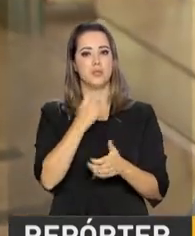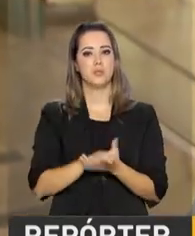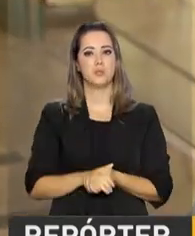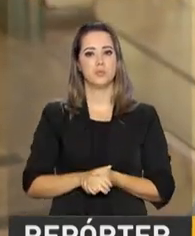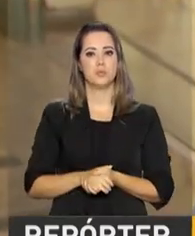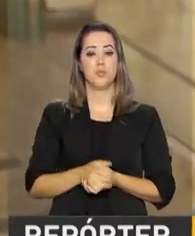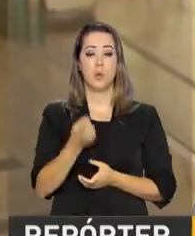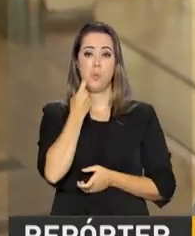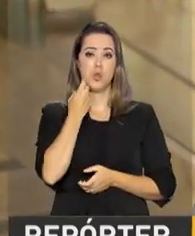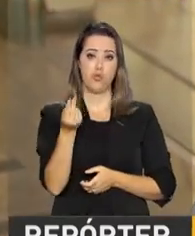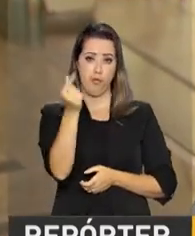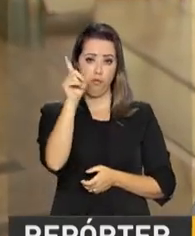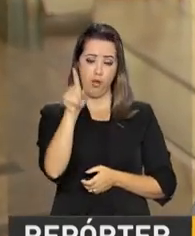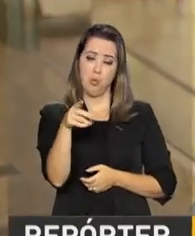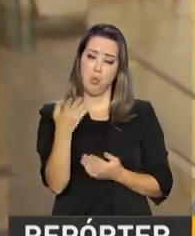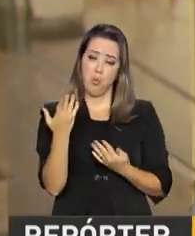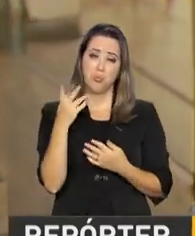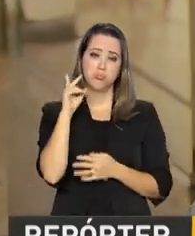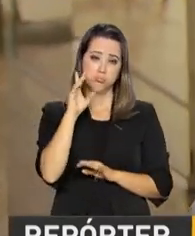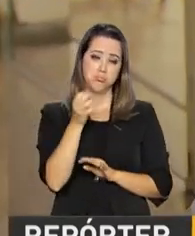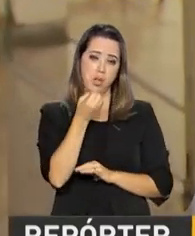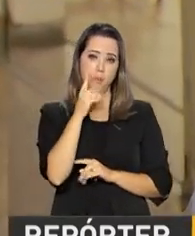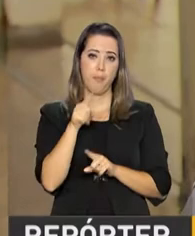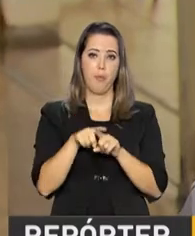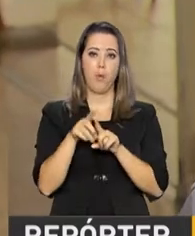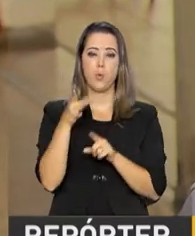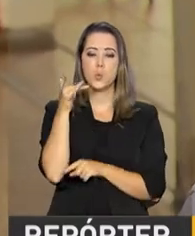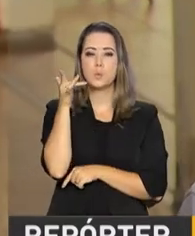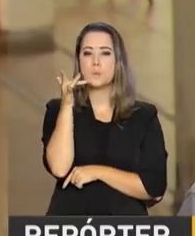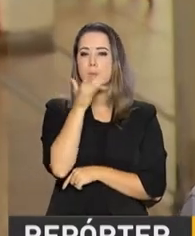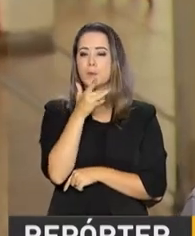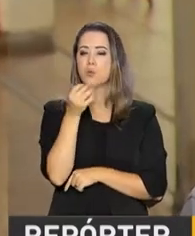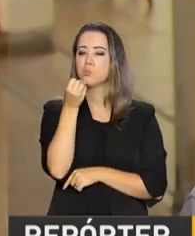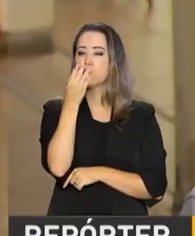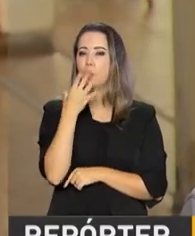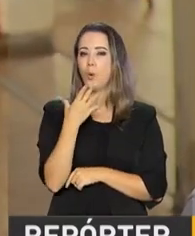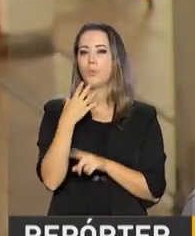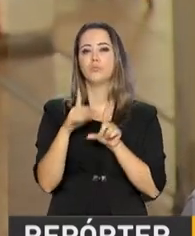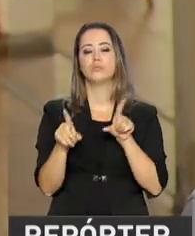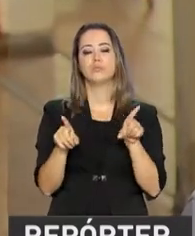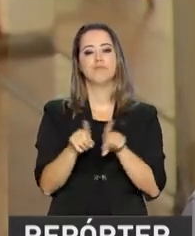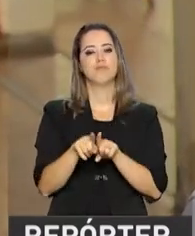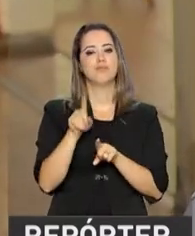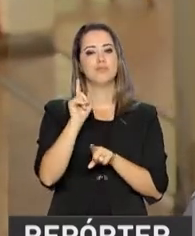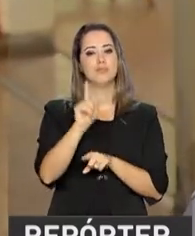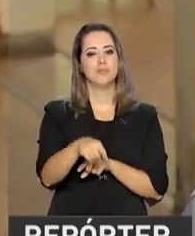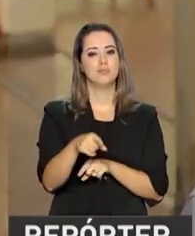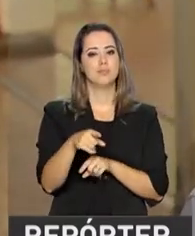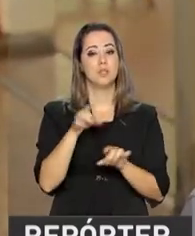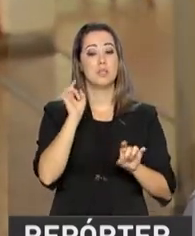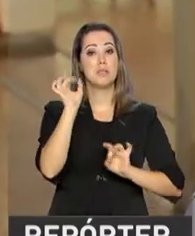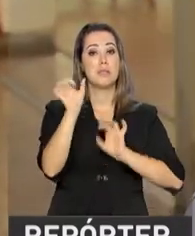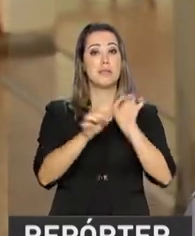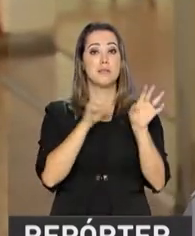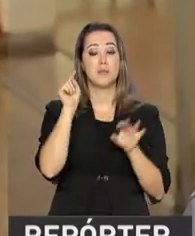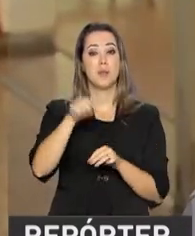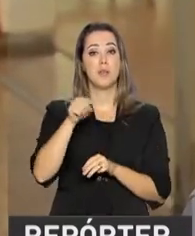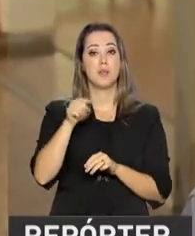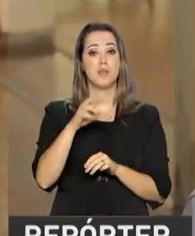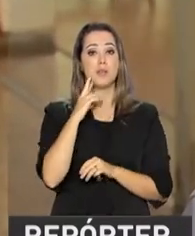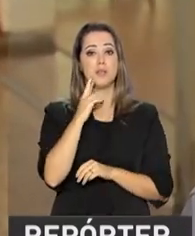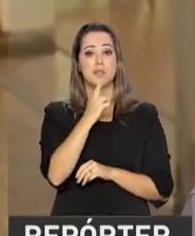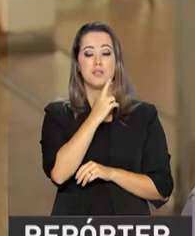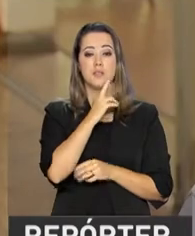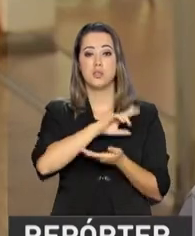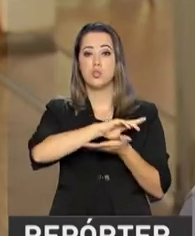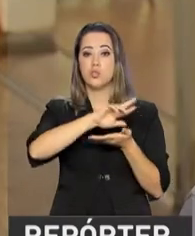razoável tem uma qualidade boa tem um sabor agradável e especificamente nesse restaurante tem